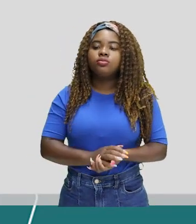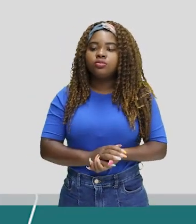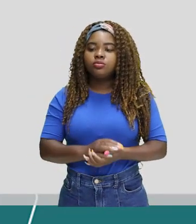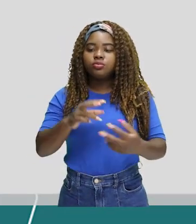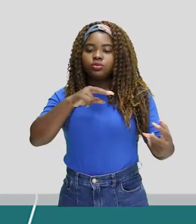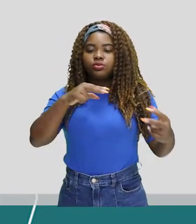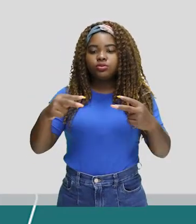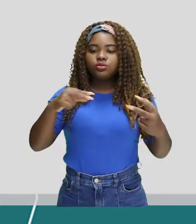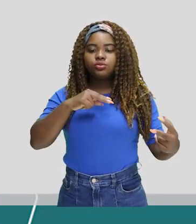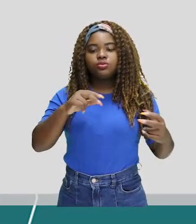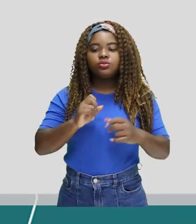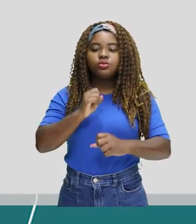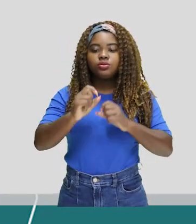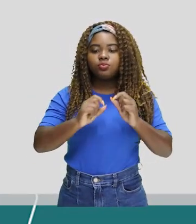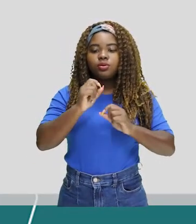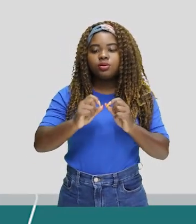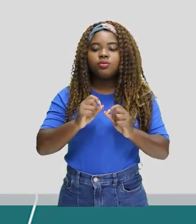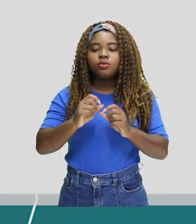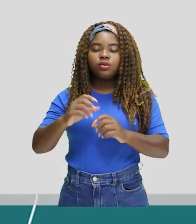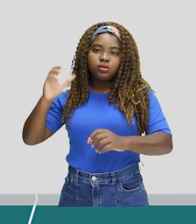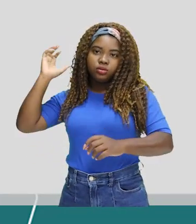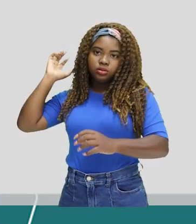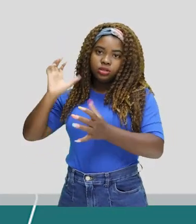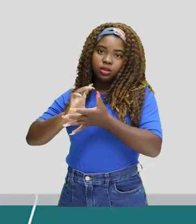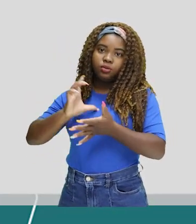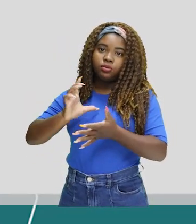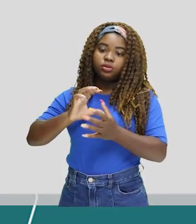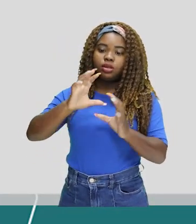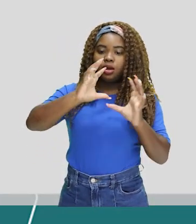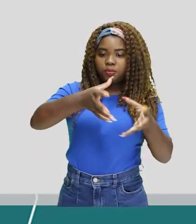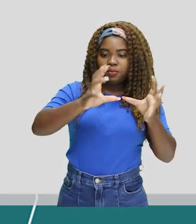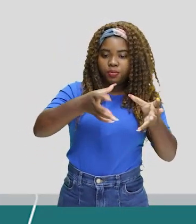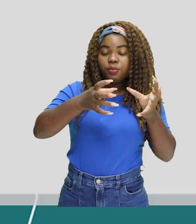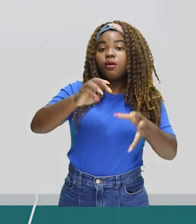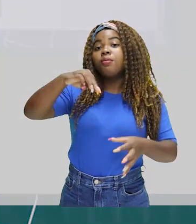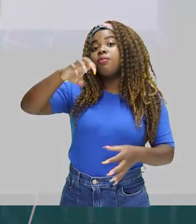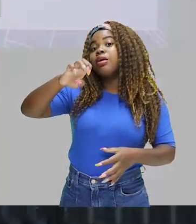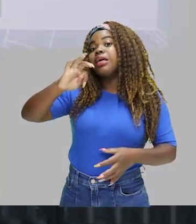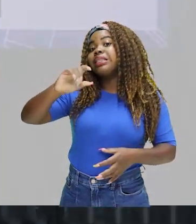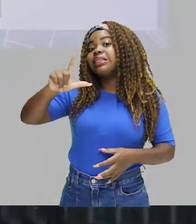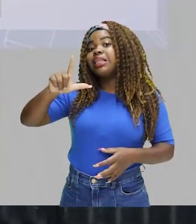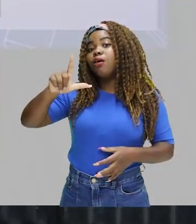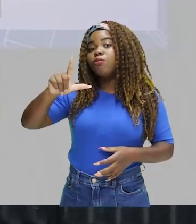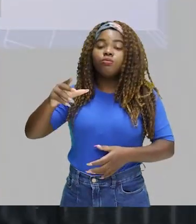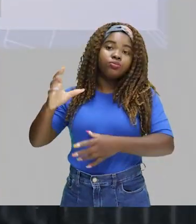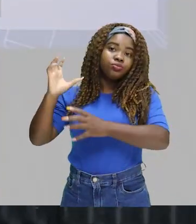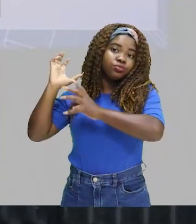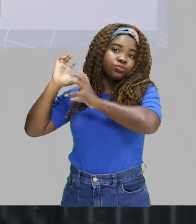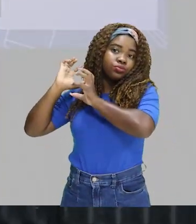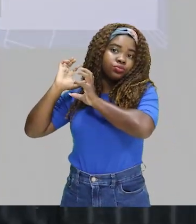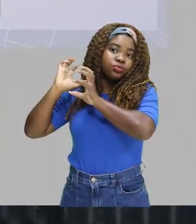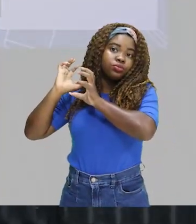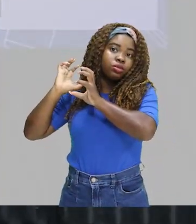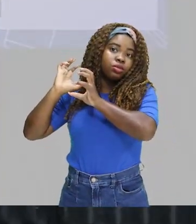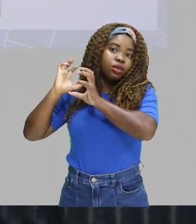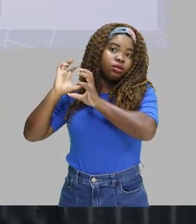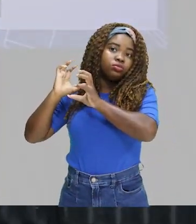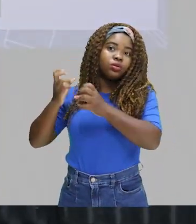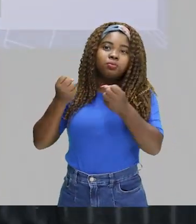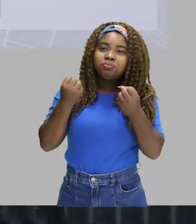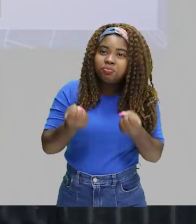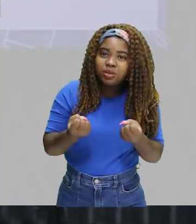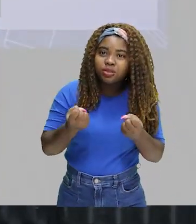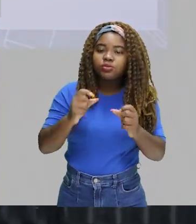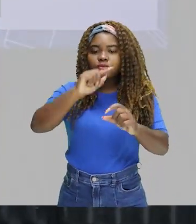uma bola de metal o mais longe possível. Tá aqui, é uma bola de metal. O peso é simplesmente tem uma circunferência, é